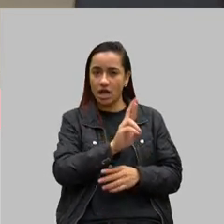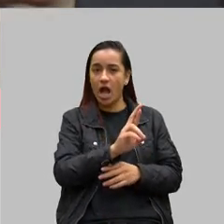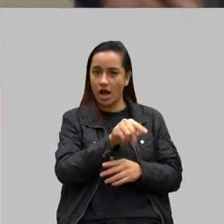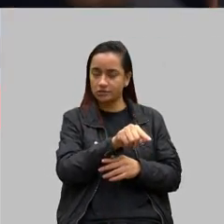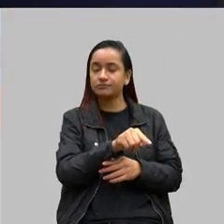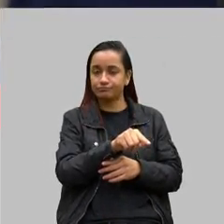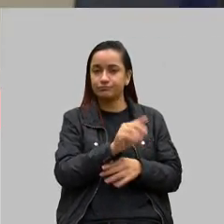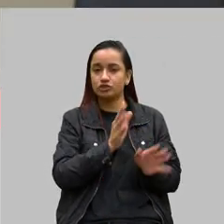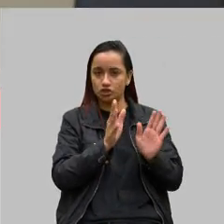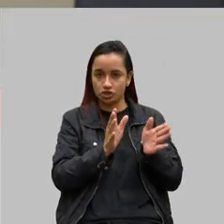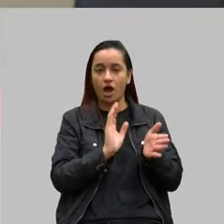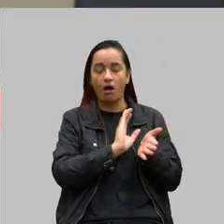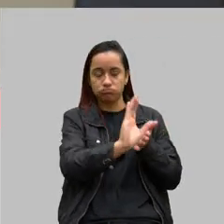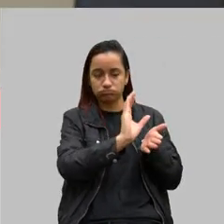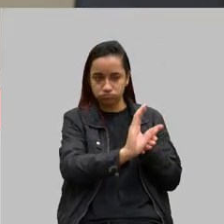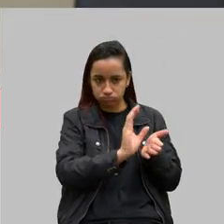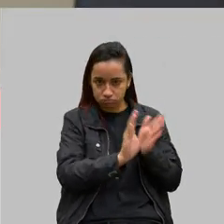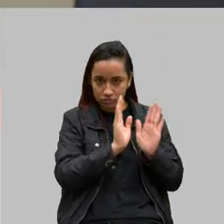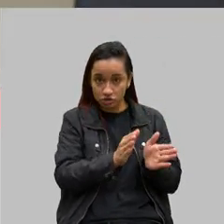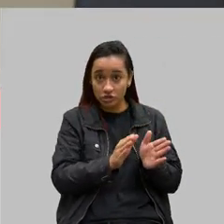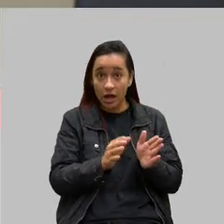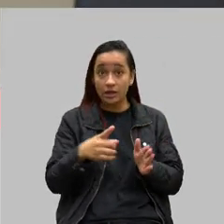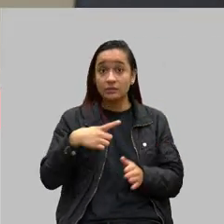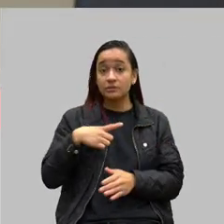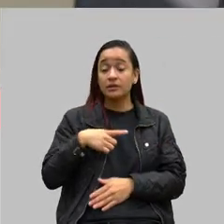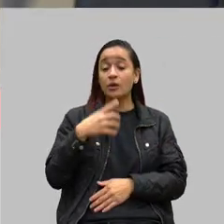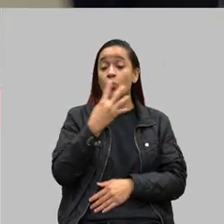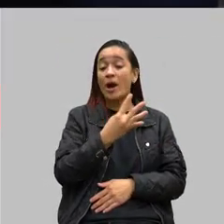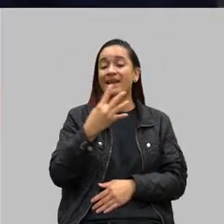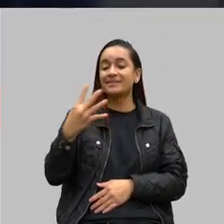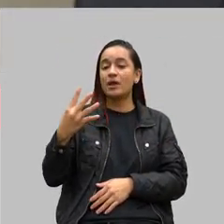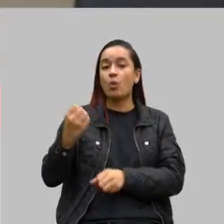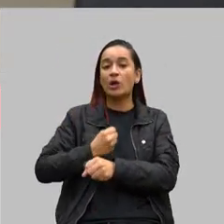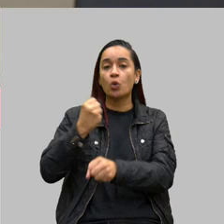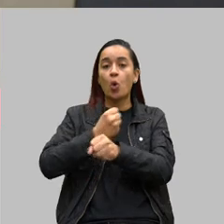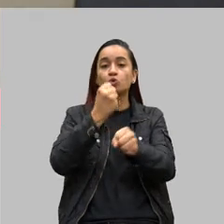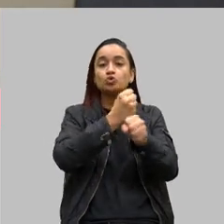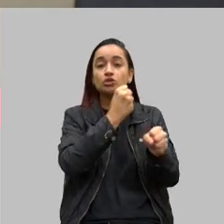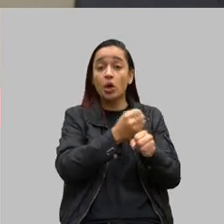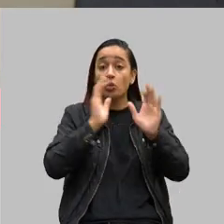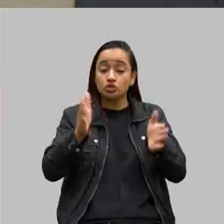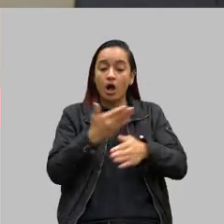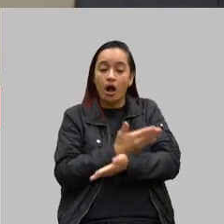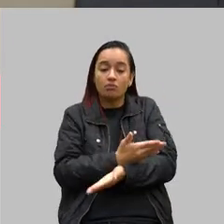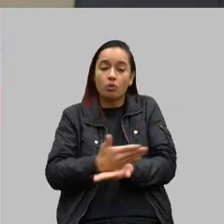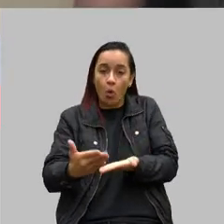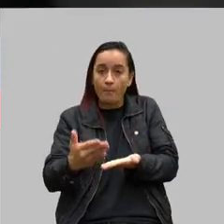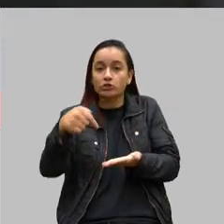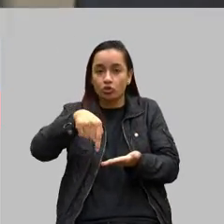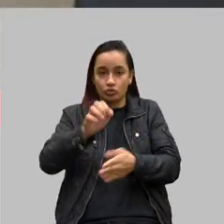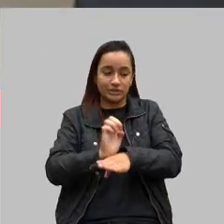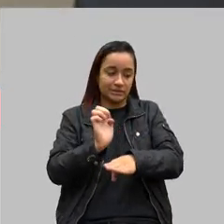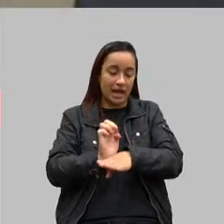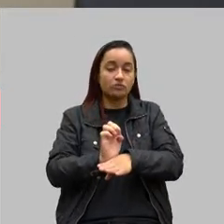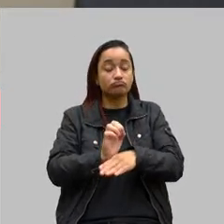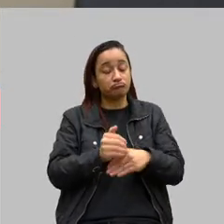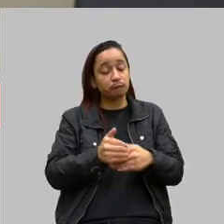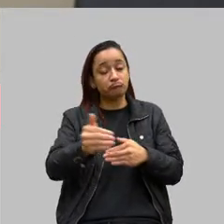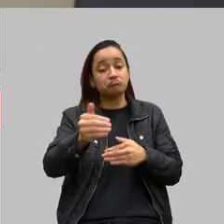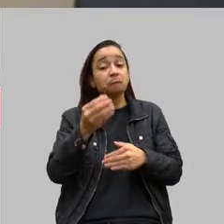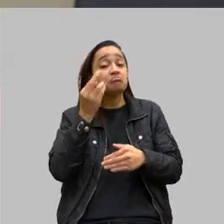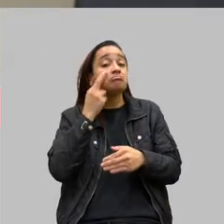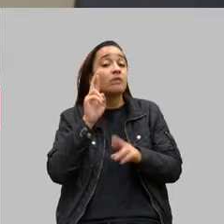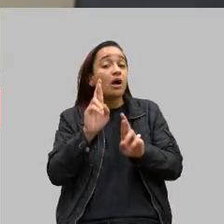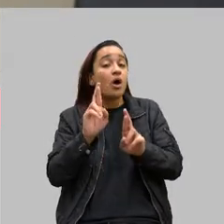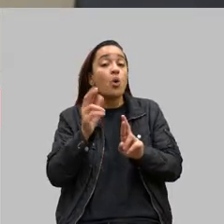a gente tá com né Eh 44 obras de rodovia e andamento no estado né E temos a previsão de iniciar né mais cerca de